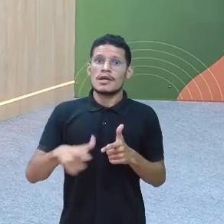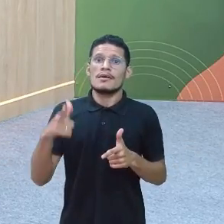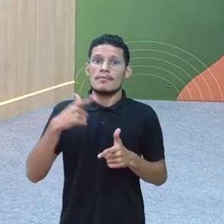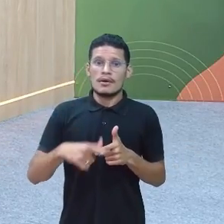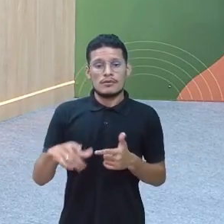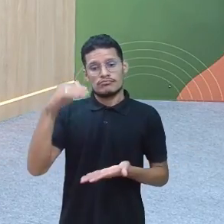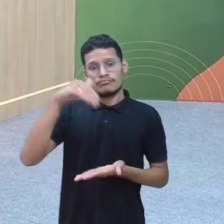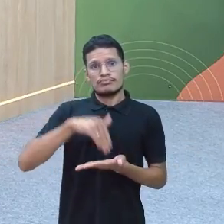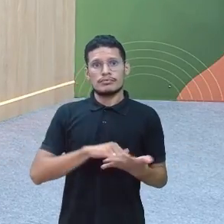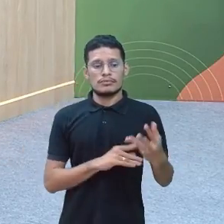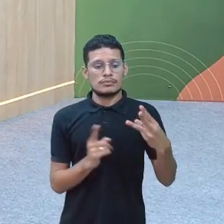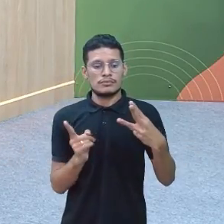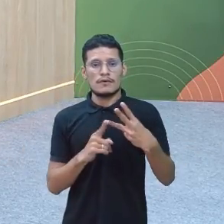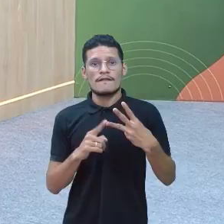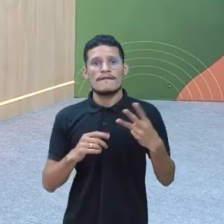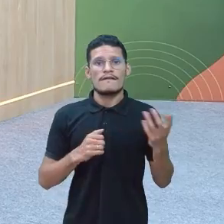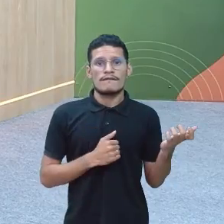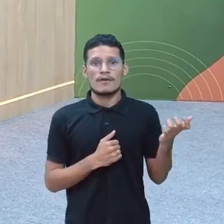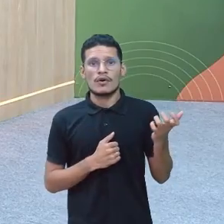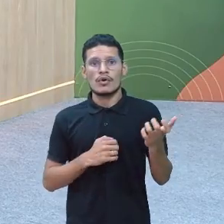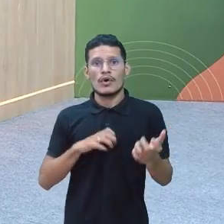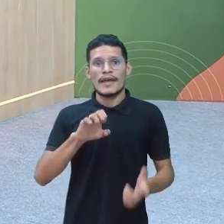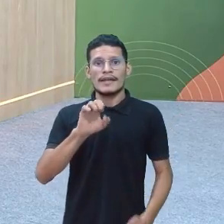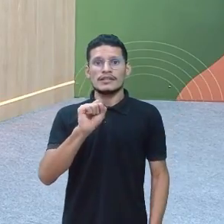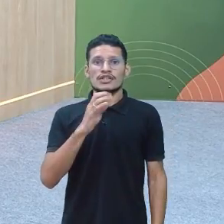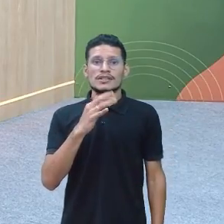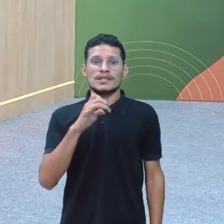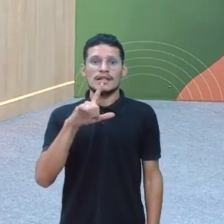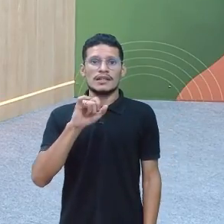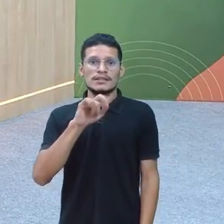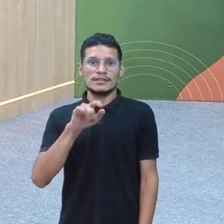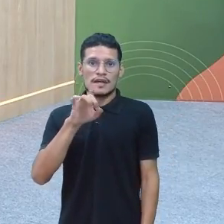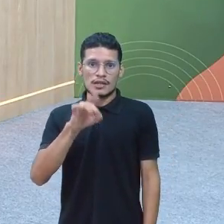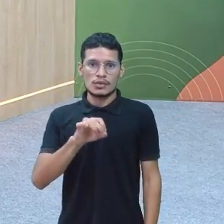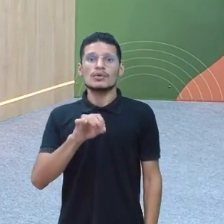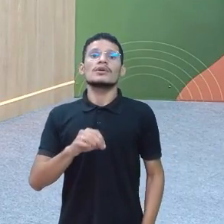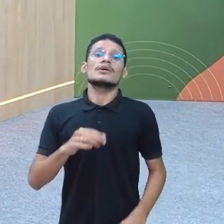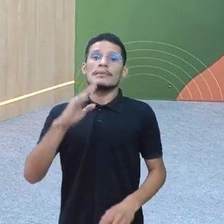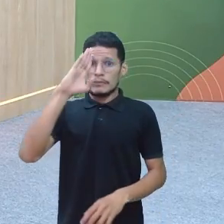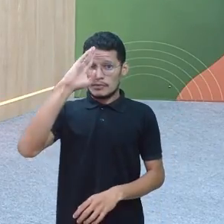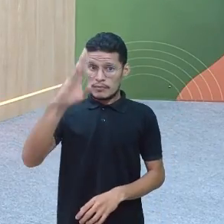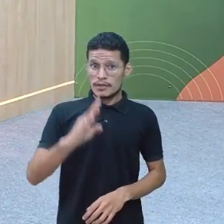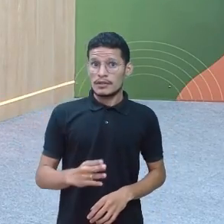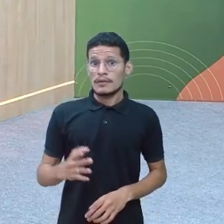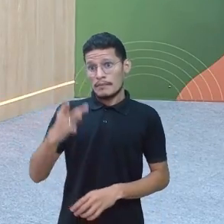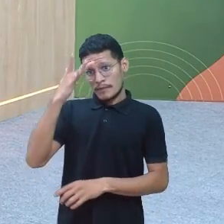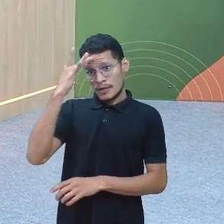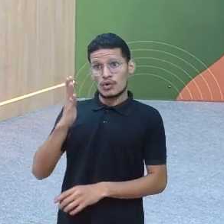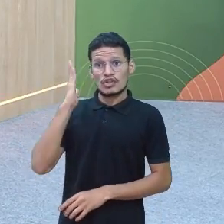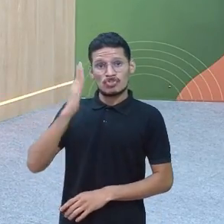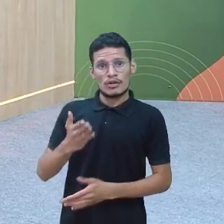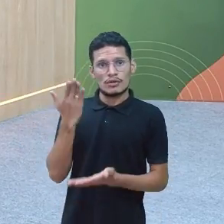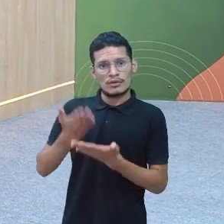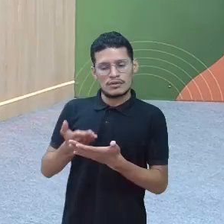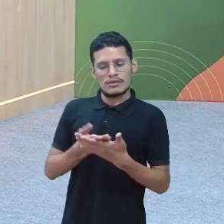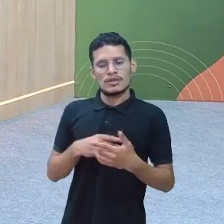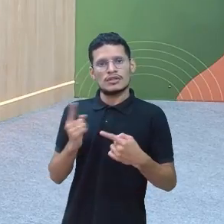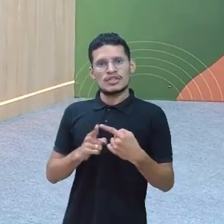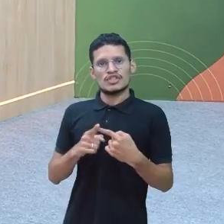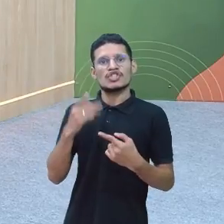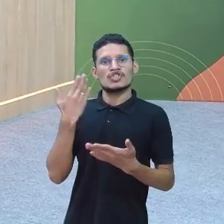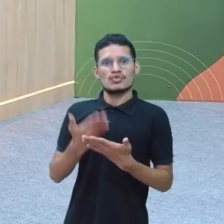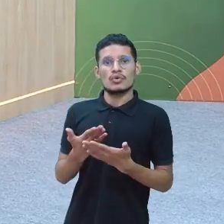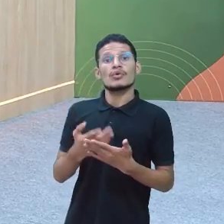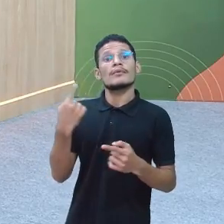É aqui, ó. O forró estilizado, principalmente para os estudiosos e amantes do pé de serra. Por quê?